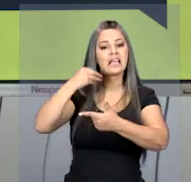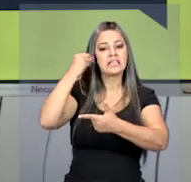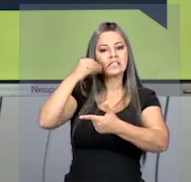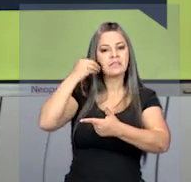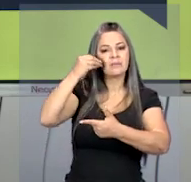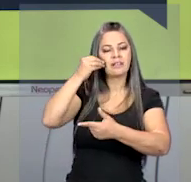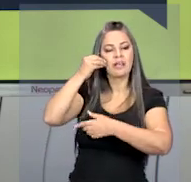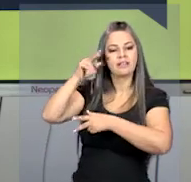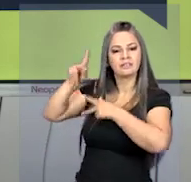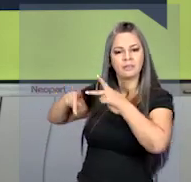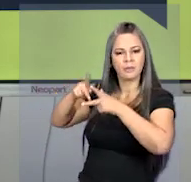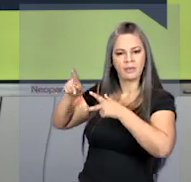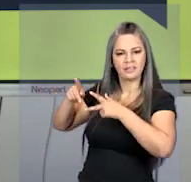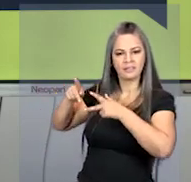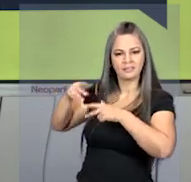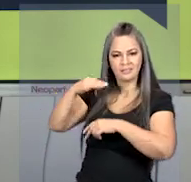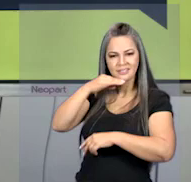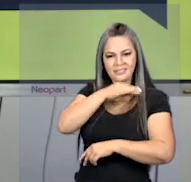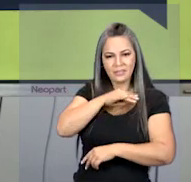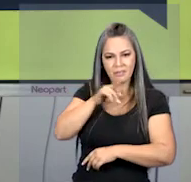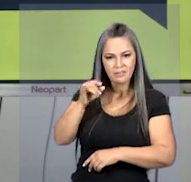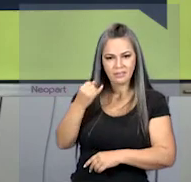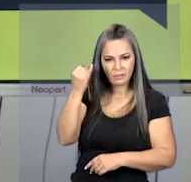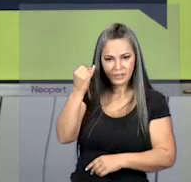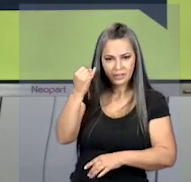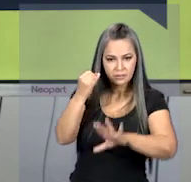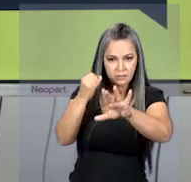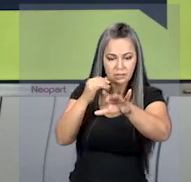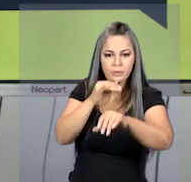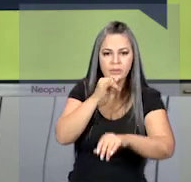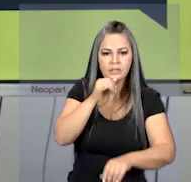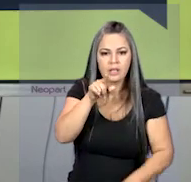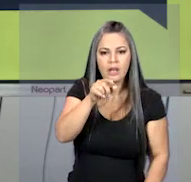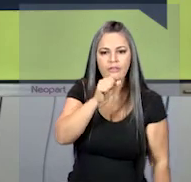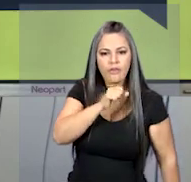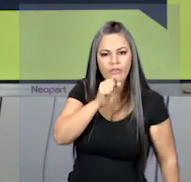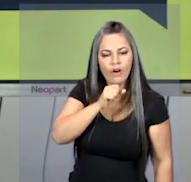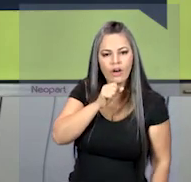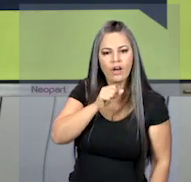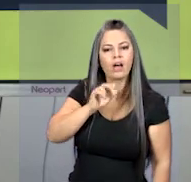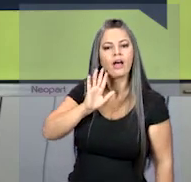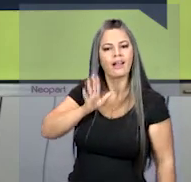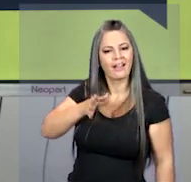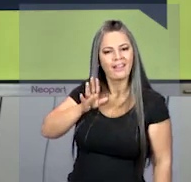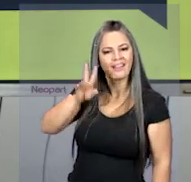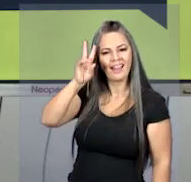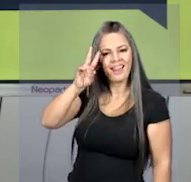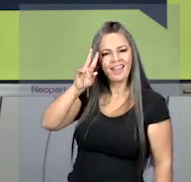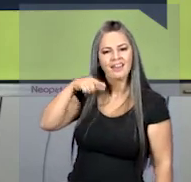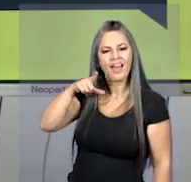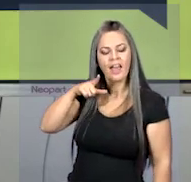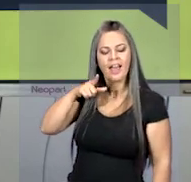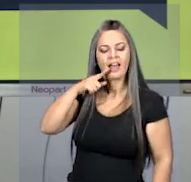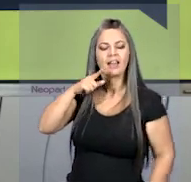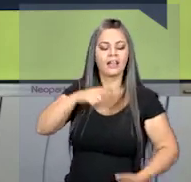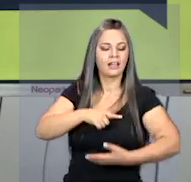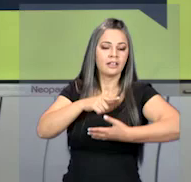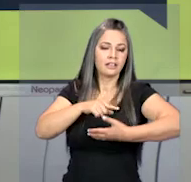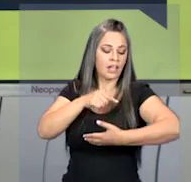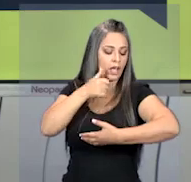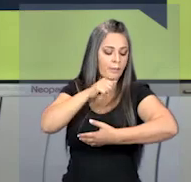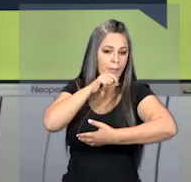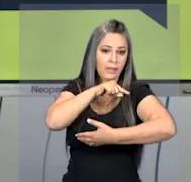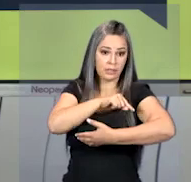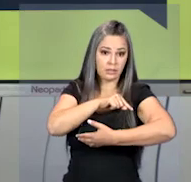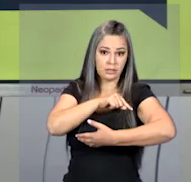a oralidade, né? A sua avó contou histórias para sua mãe e a sua mãe contou história para você que